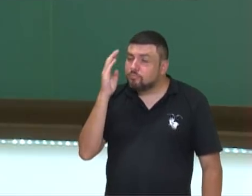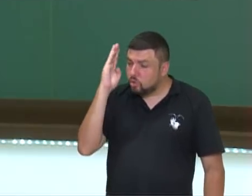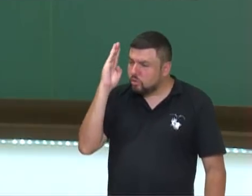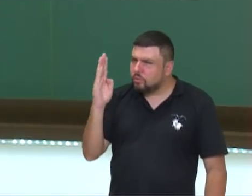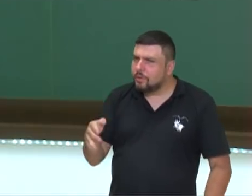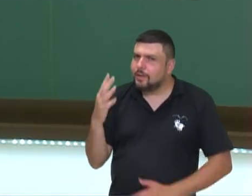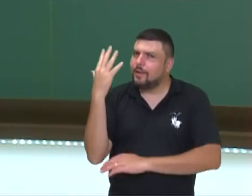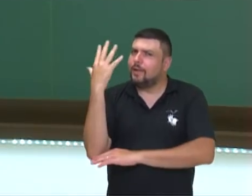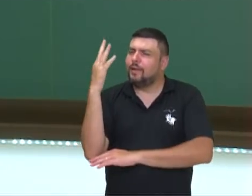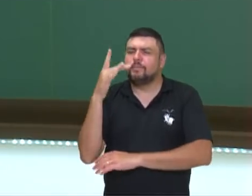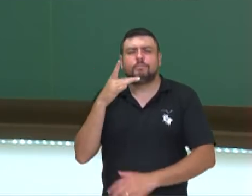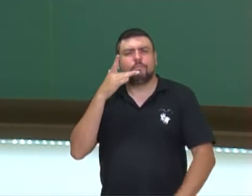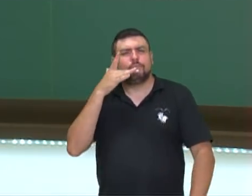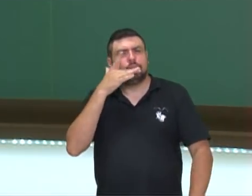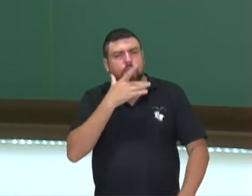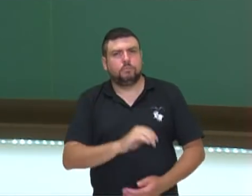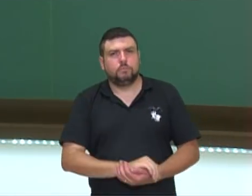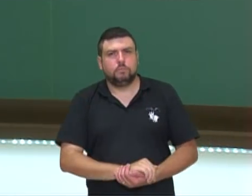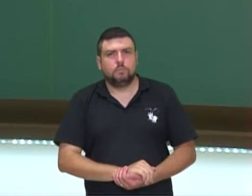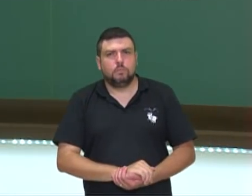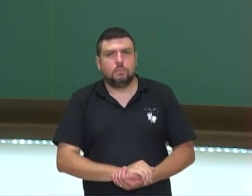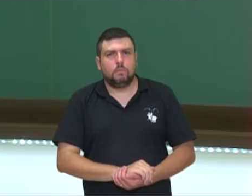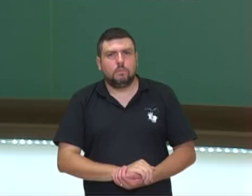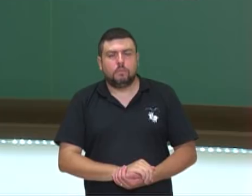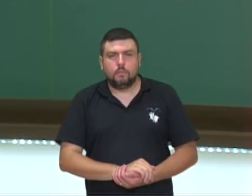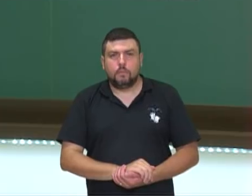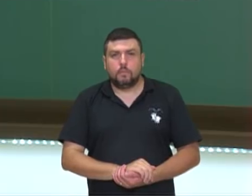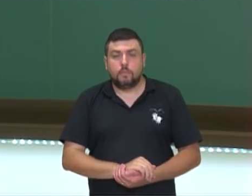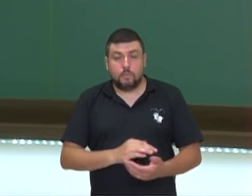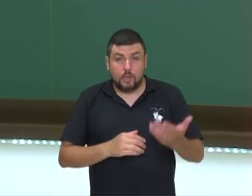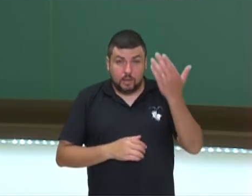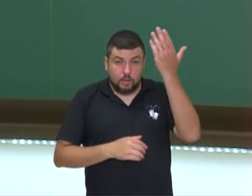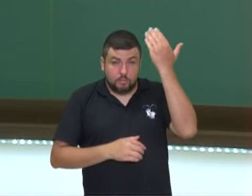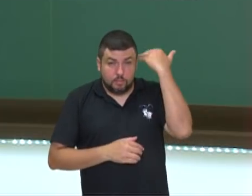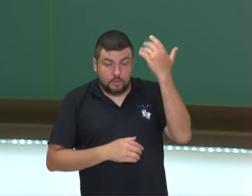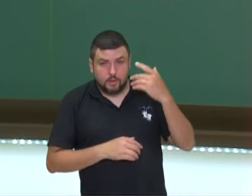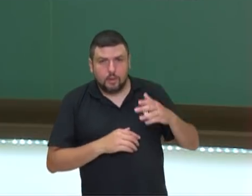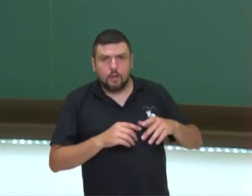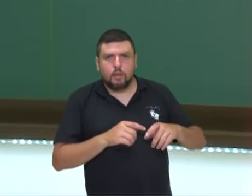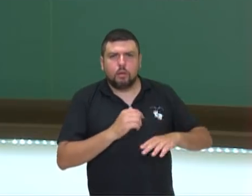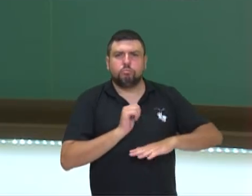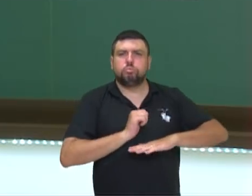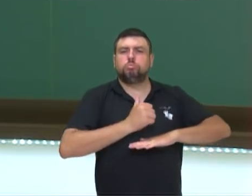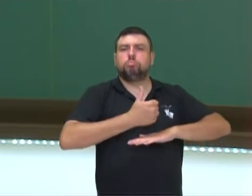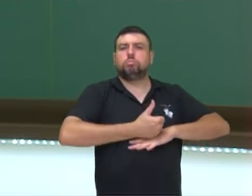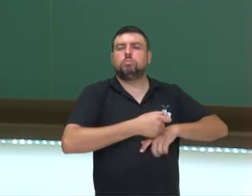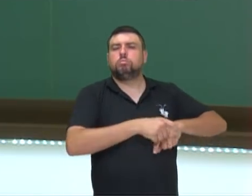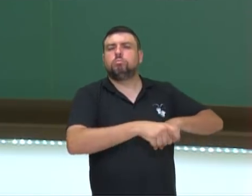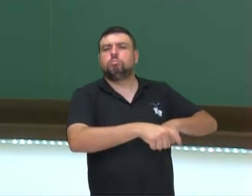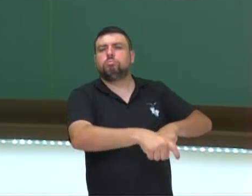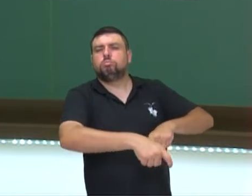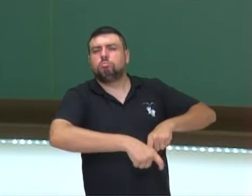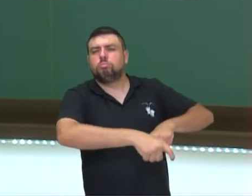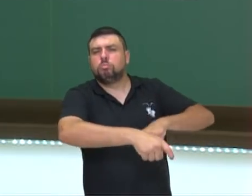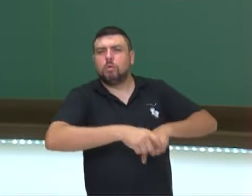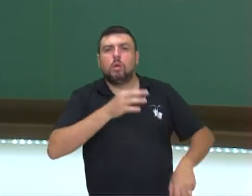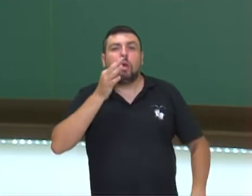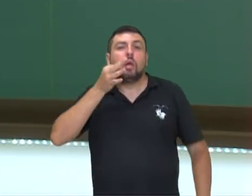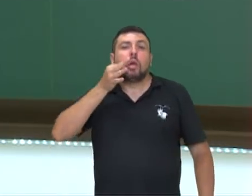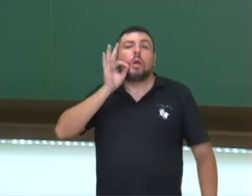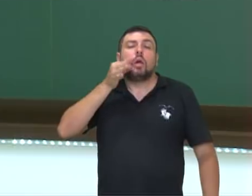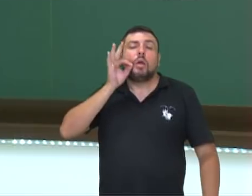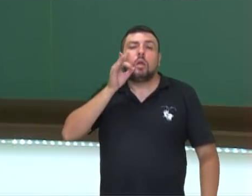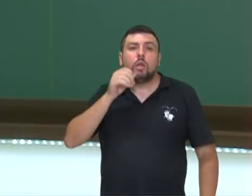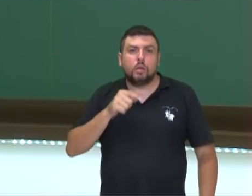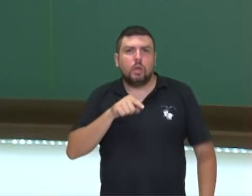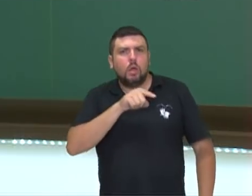experimente essa fruta. Os grandes produtores de café, eles tiveram importante influência e importante